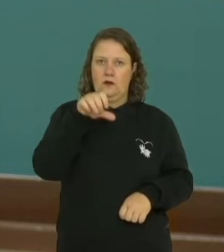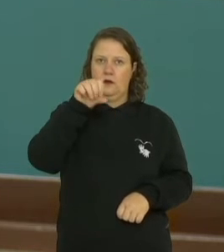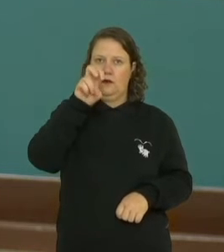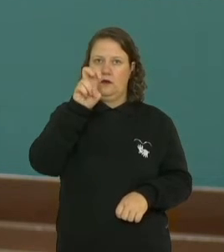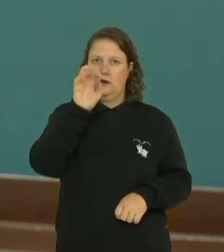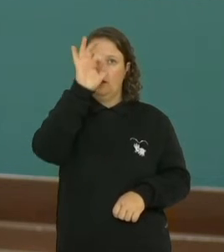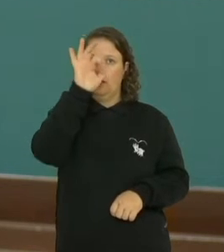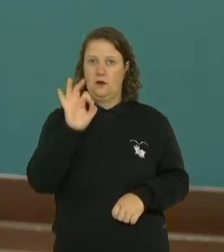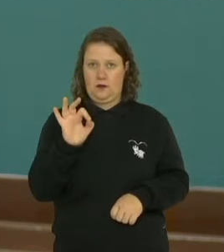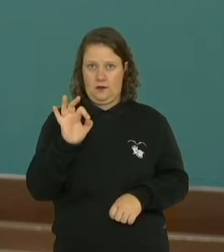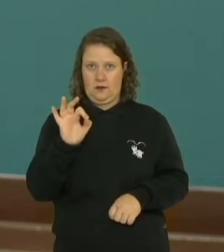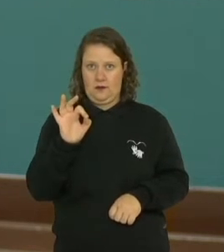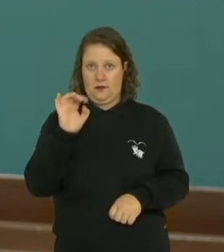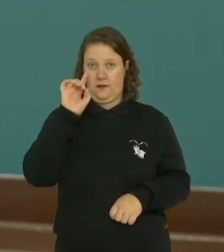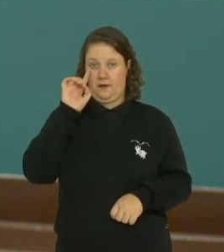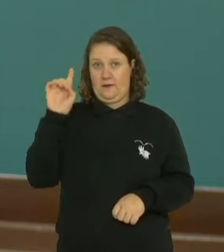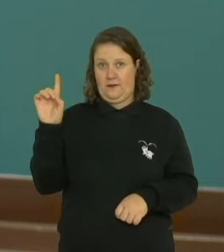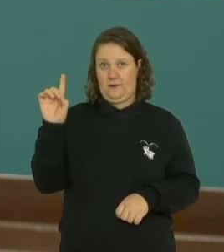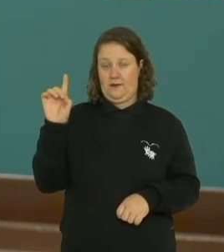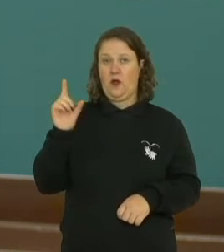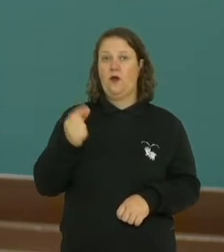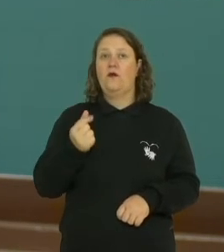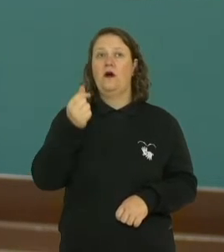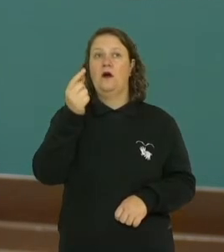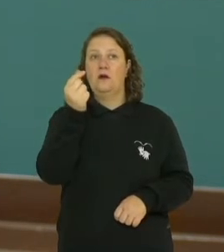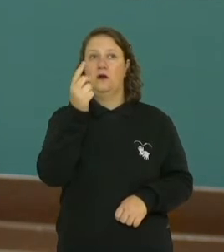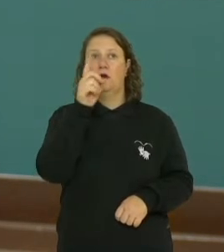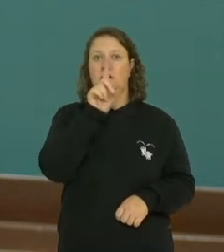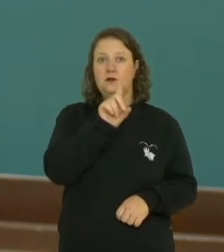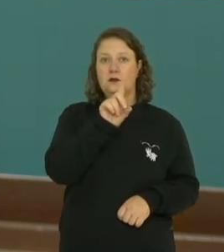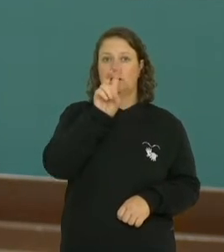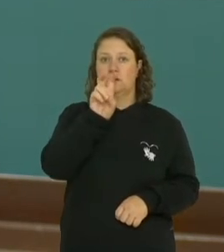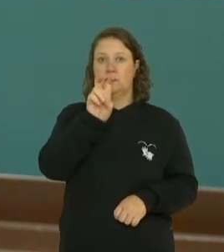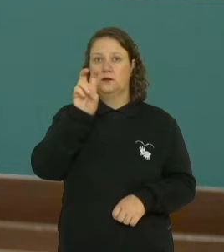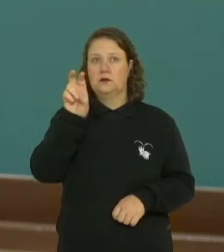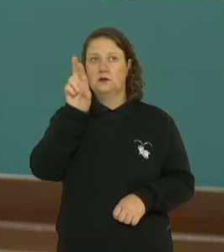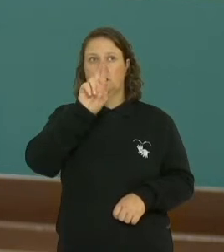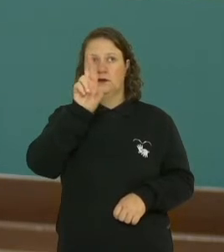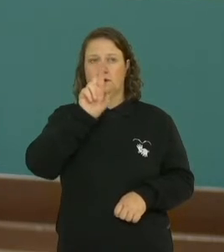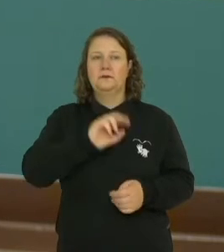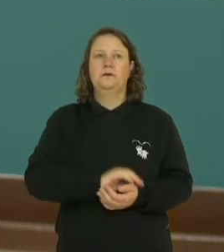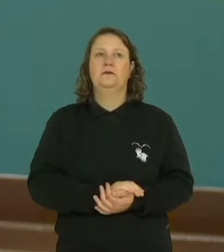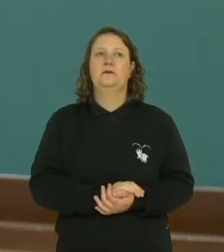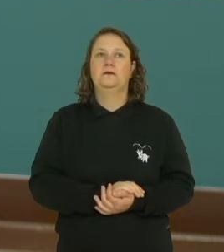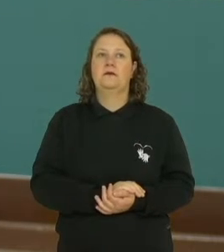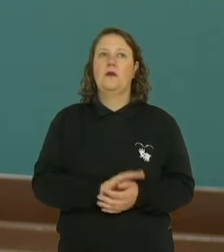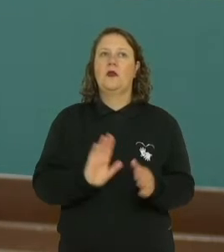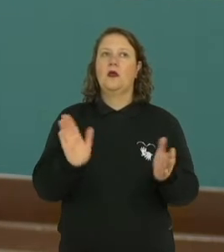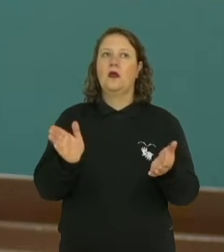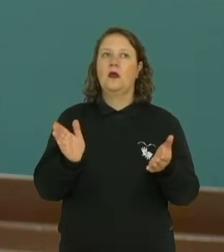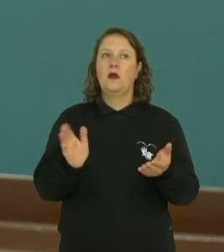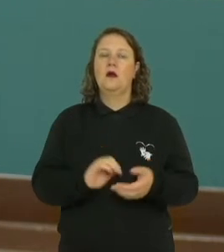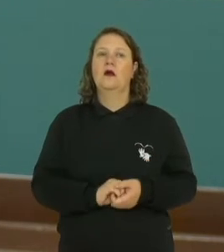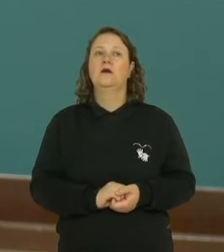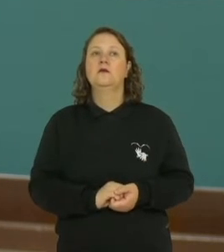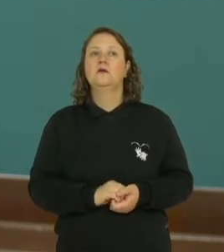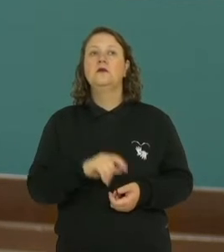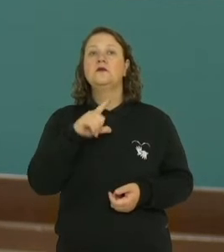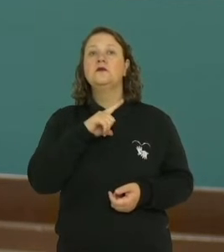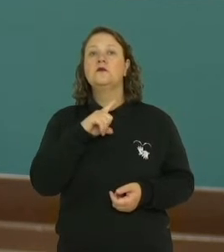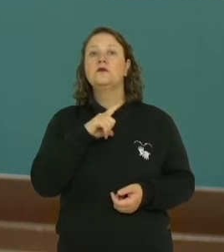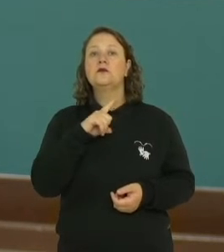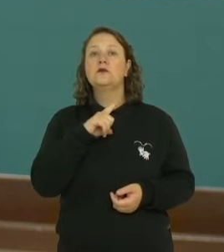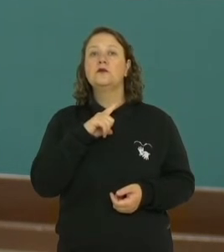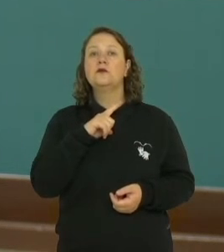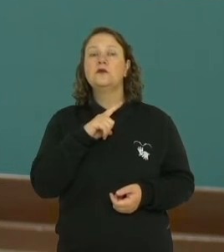61,95% de R$ 155. Então, transformamos isso em um número decimal. Então, por ser porcentagem, o